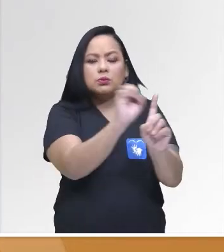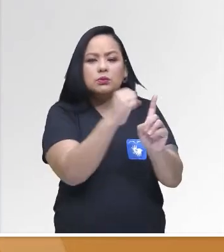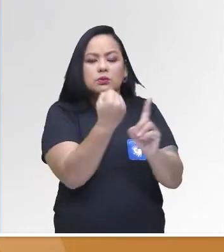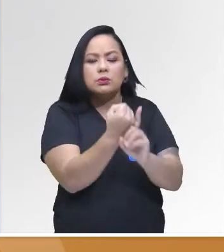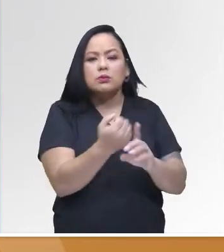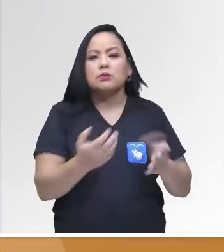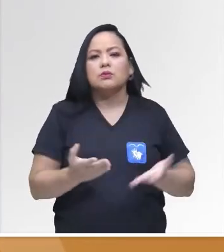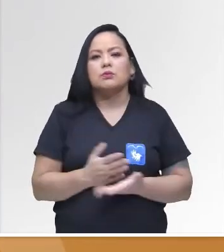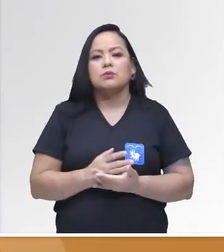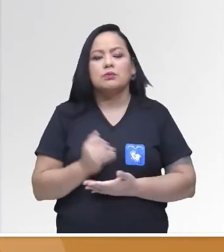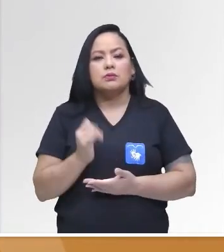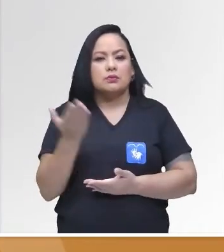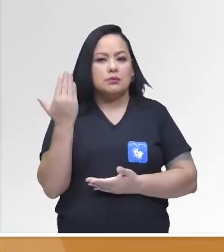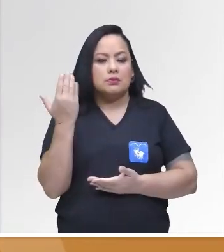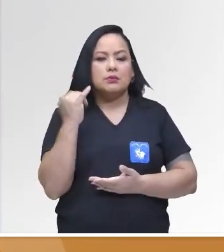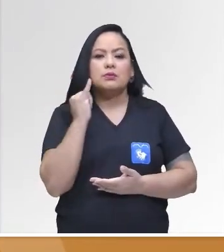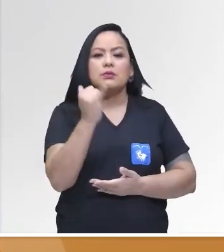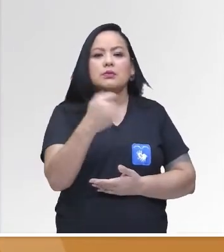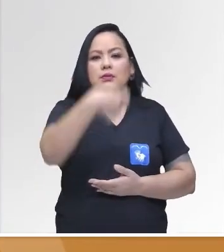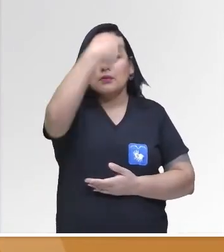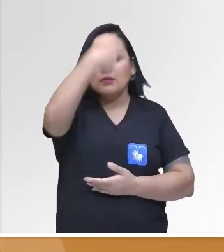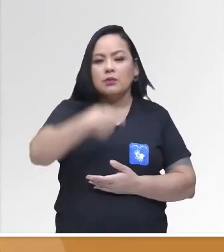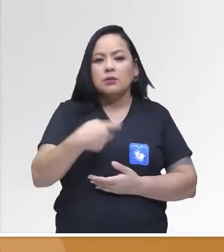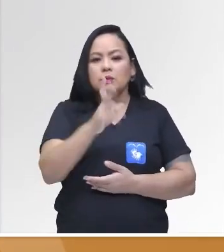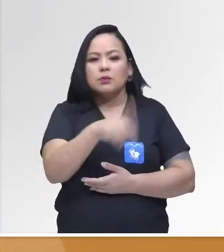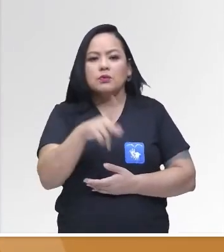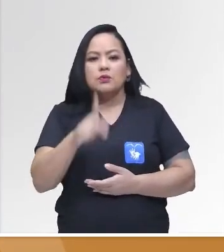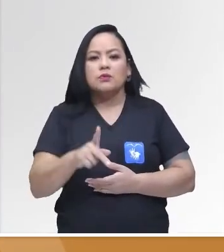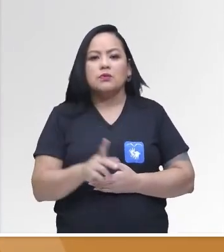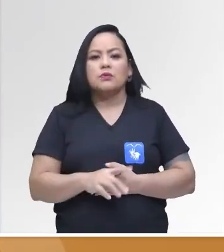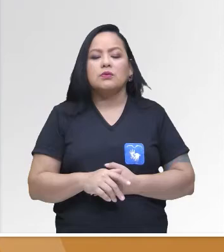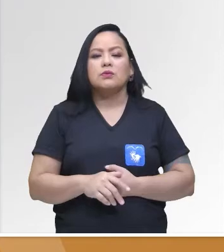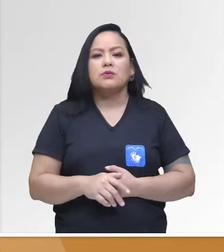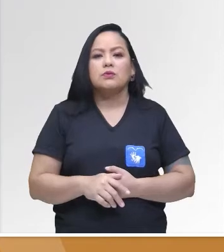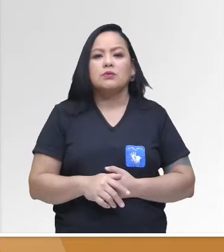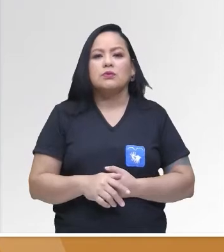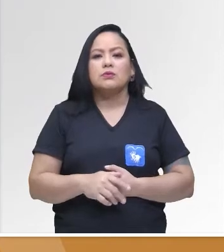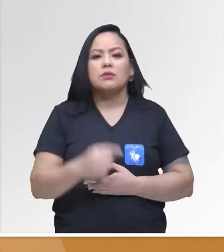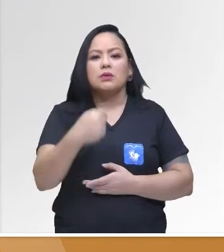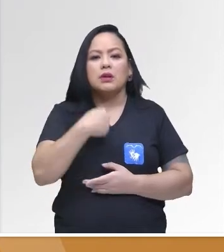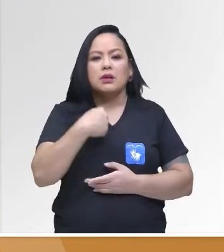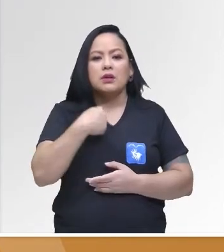agora há pouco, eu naturalmente reflito